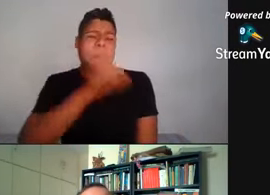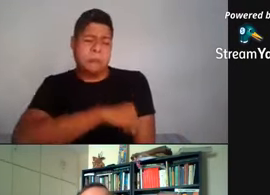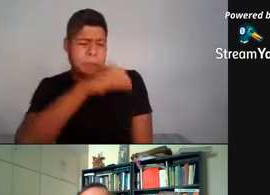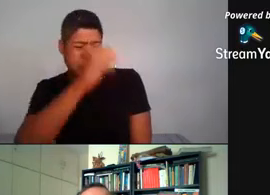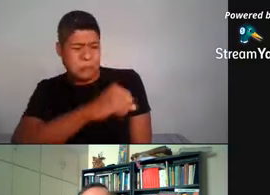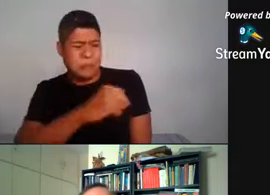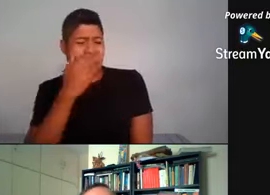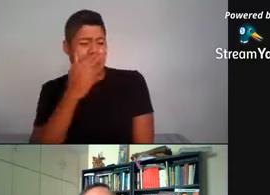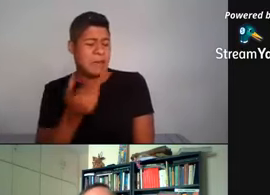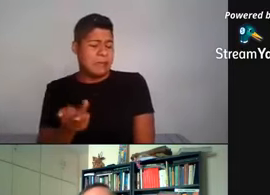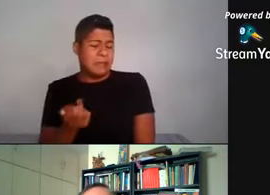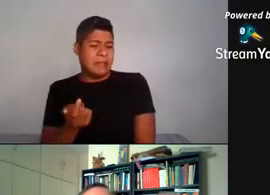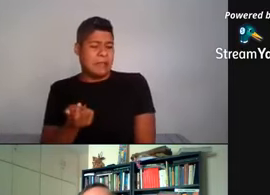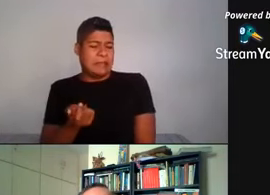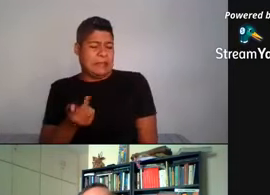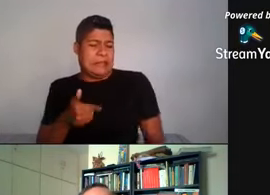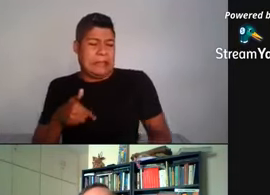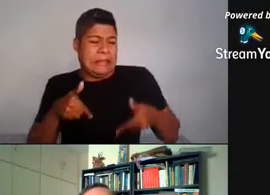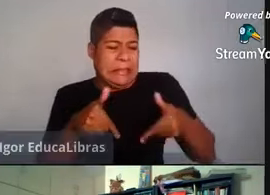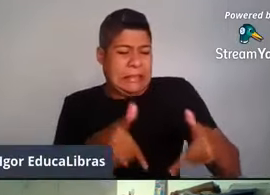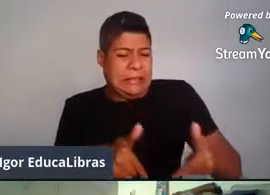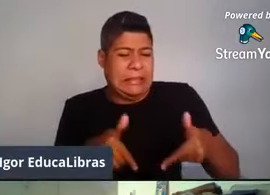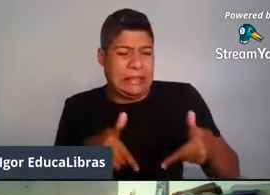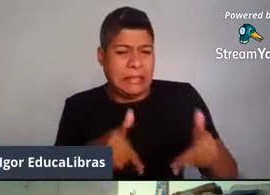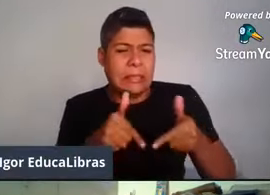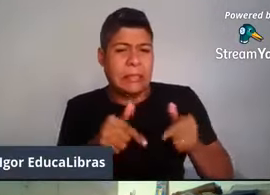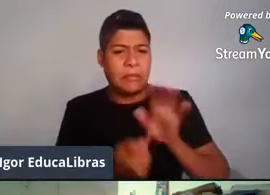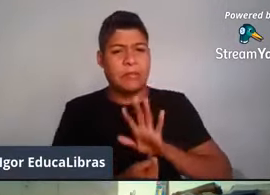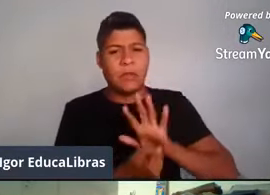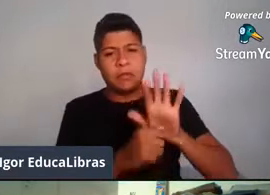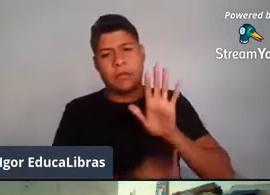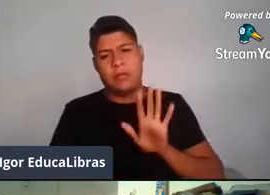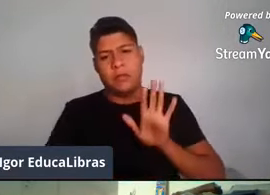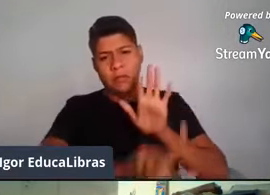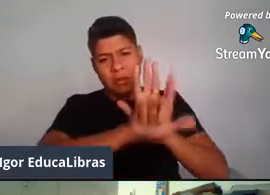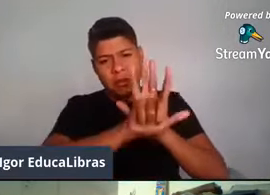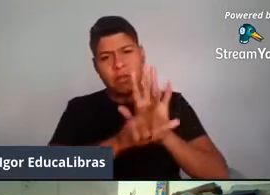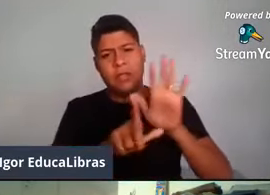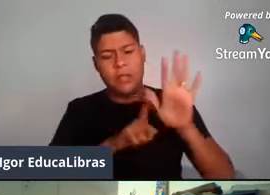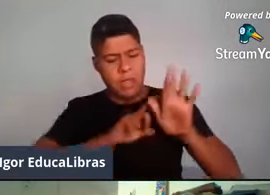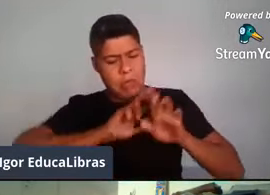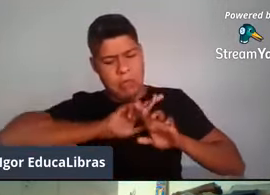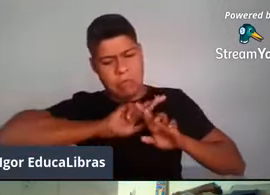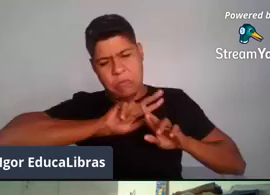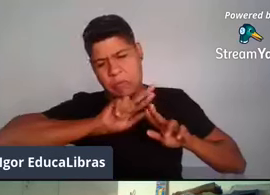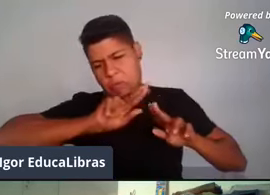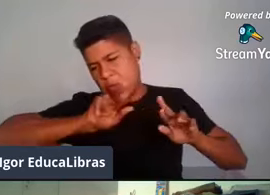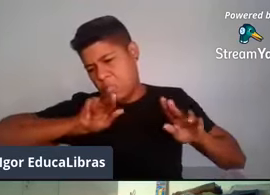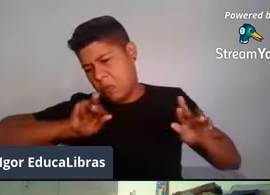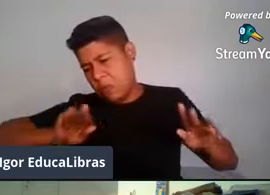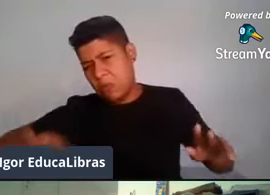resistência até de você aplicar a legislação própria que a gente tem, né? Nós temos a convenção, temos a